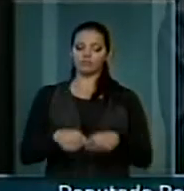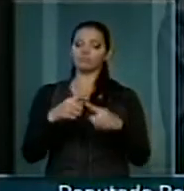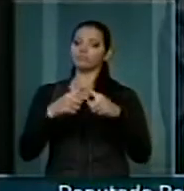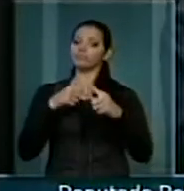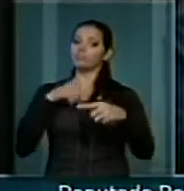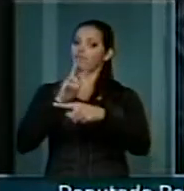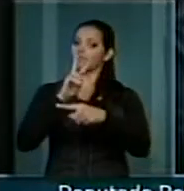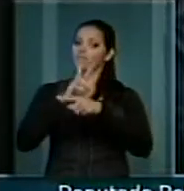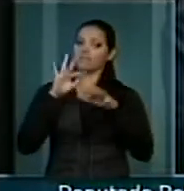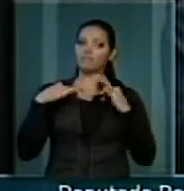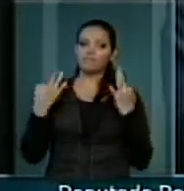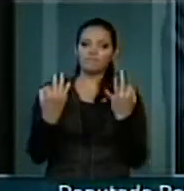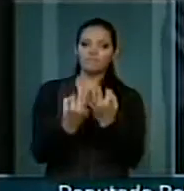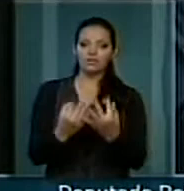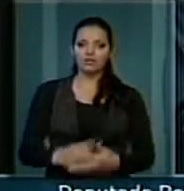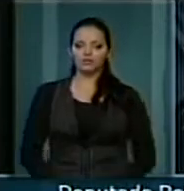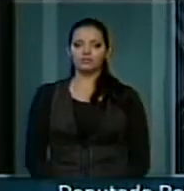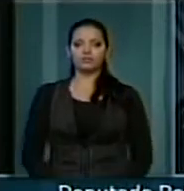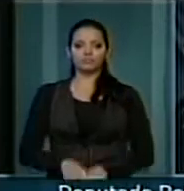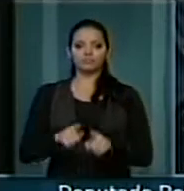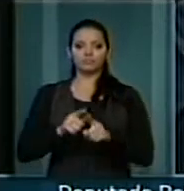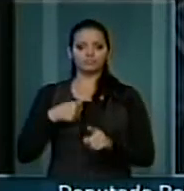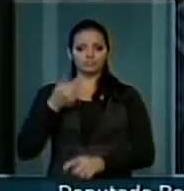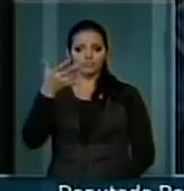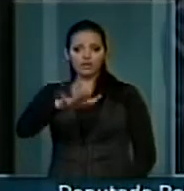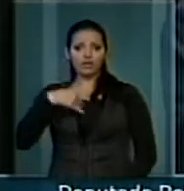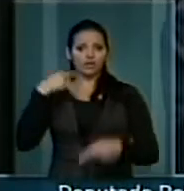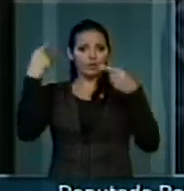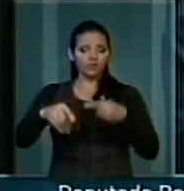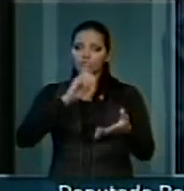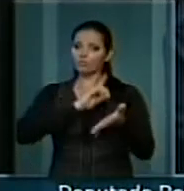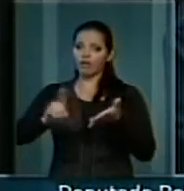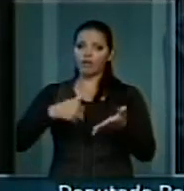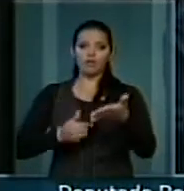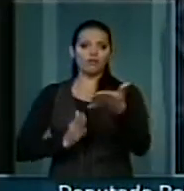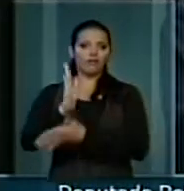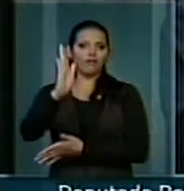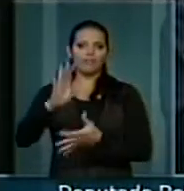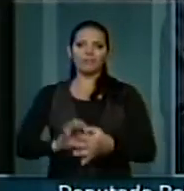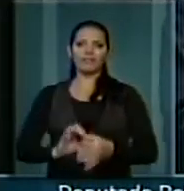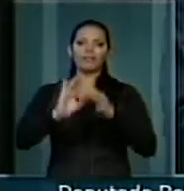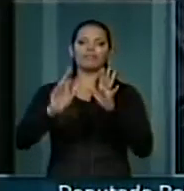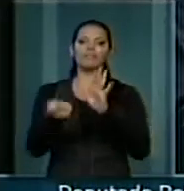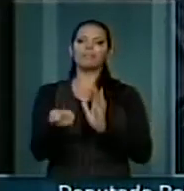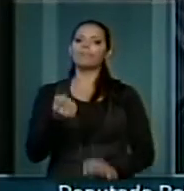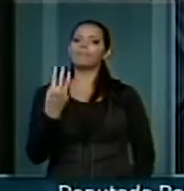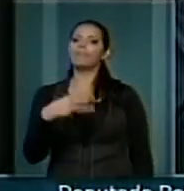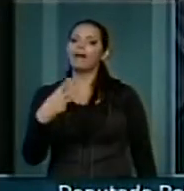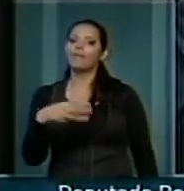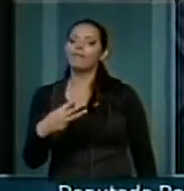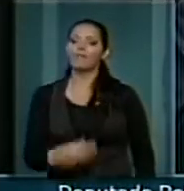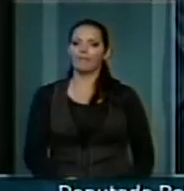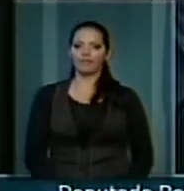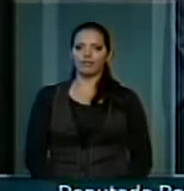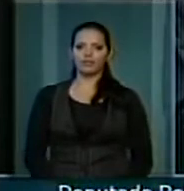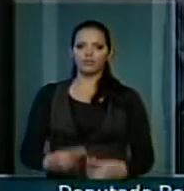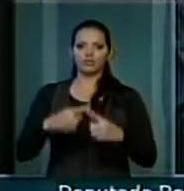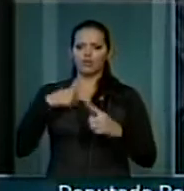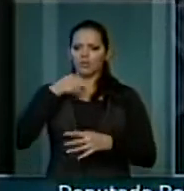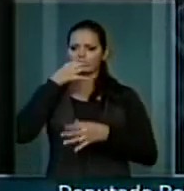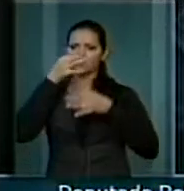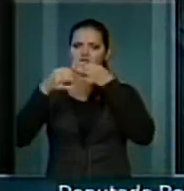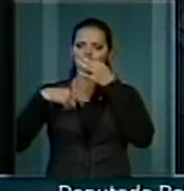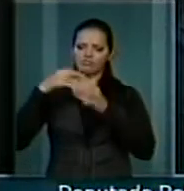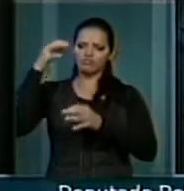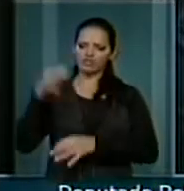contra a legalização das drogas a partir da descriminalização da maconha, por ter posições bastante